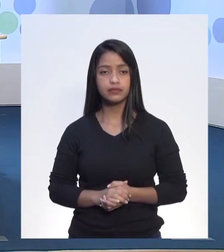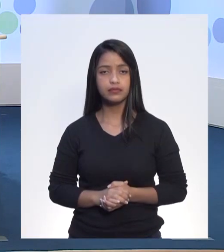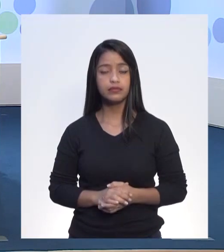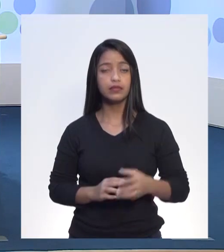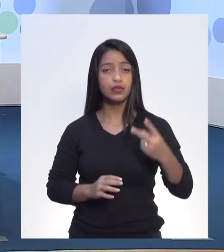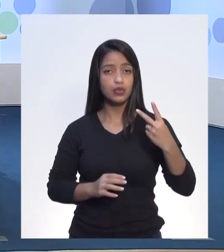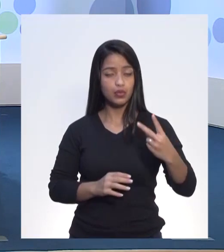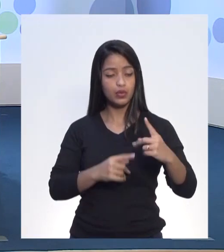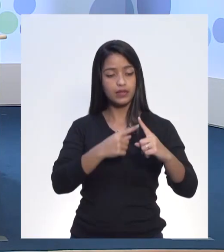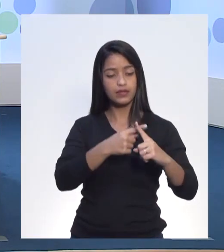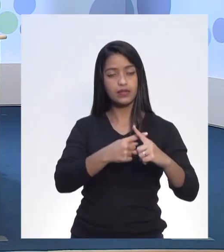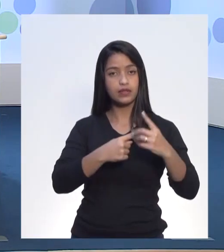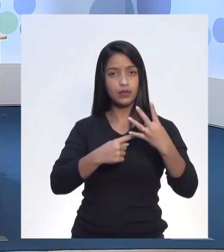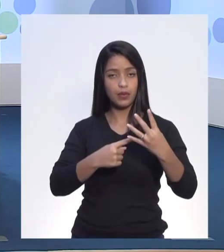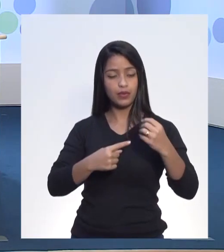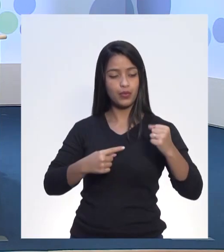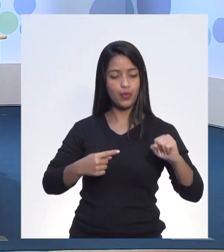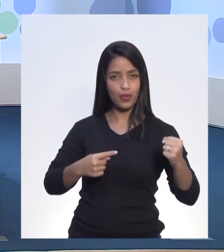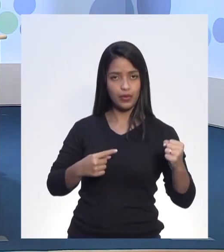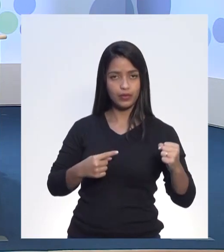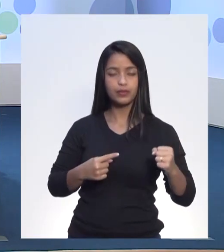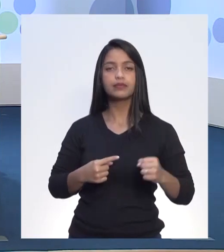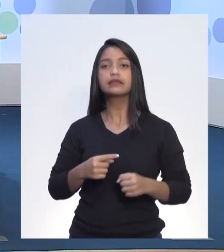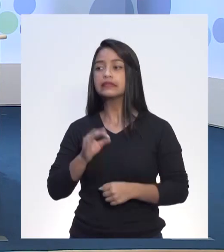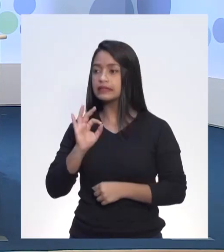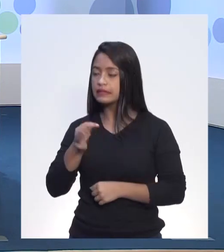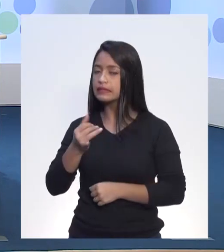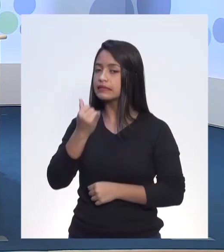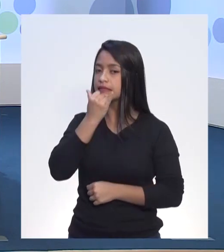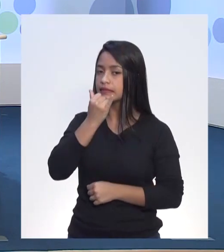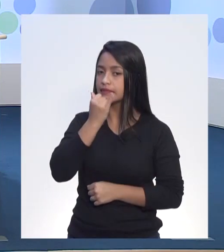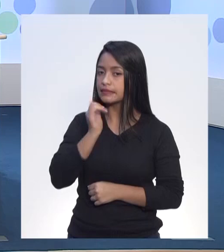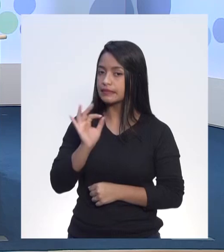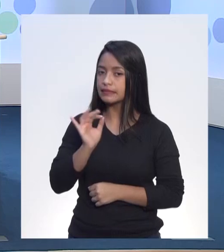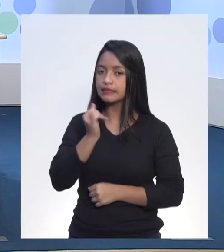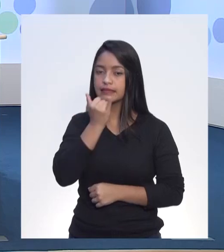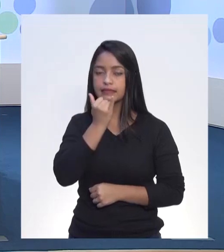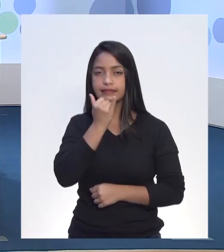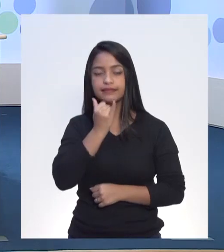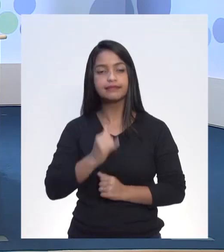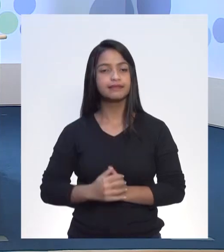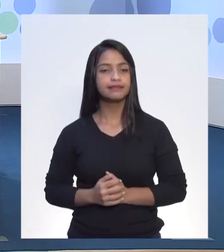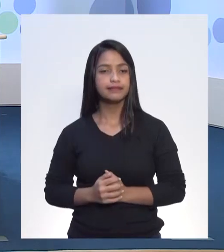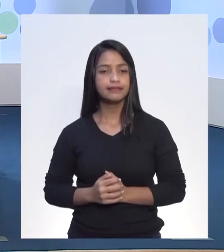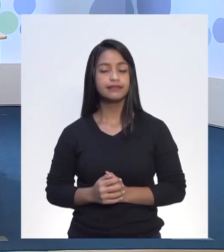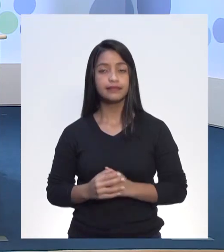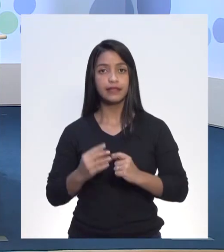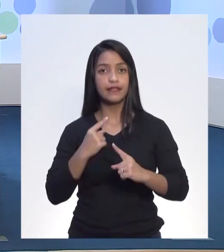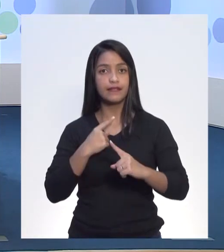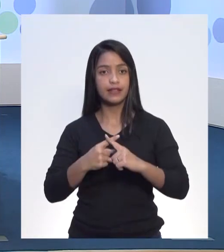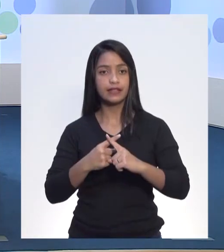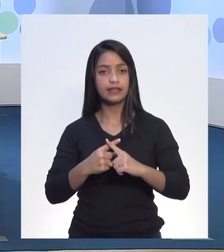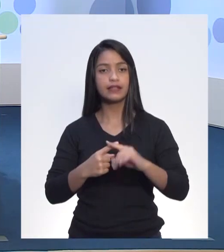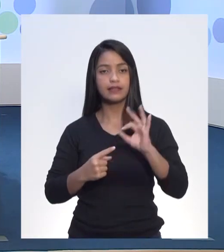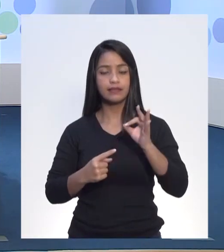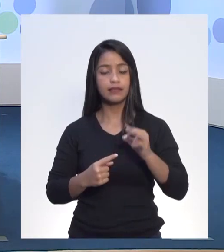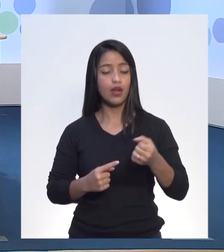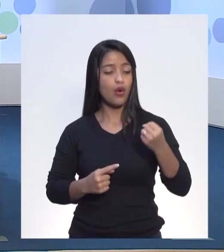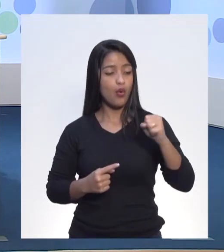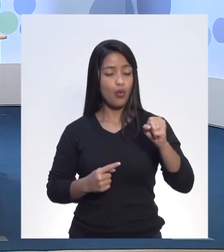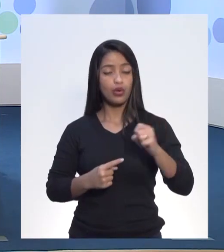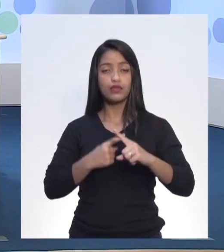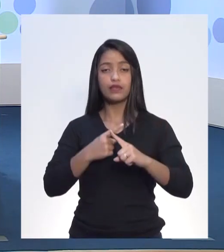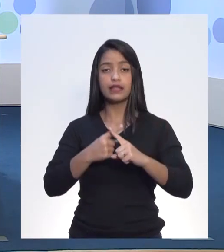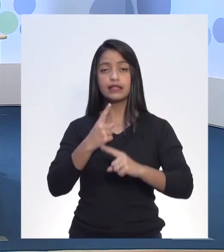4, 8, vezes perdão. Né? 100, então, dá temos 800. ali, vezes, portanto, Isso, é temos multiplicação. 8 vezes